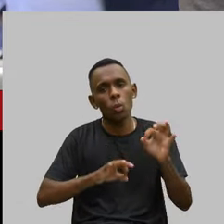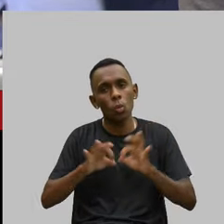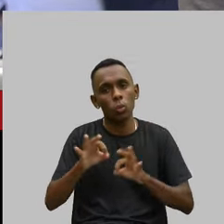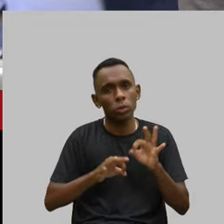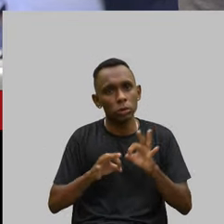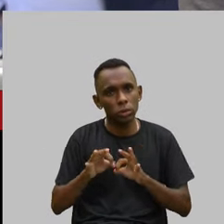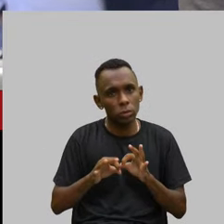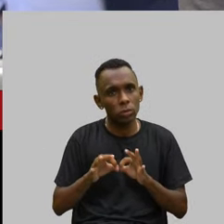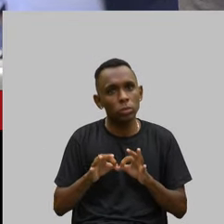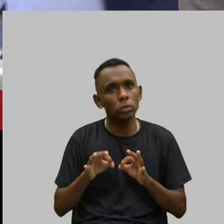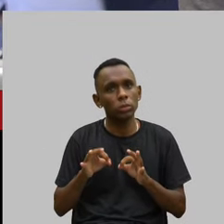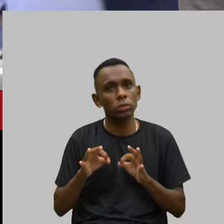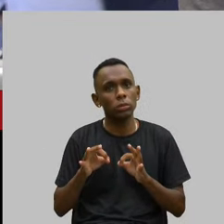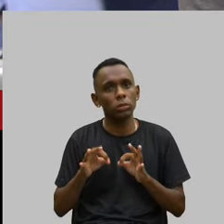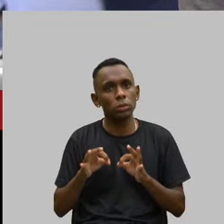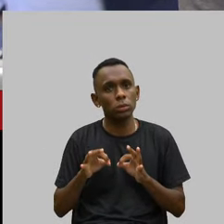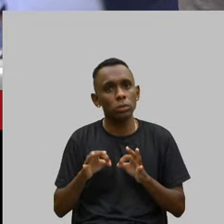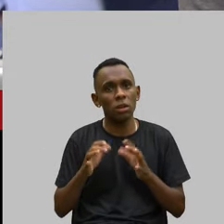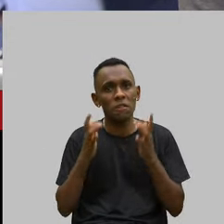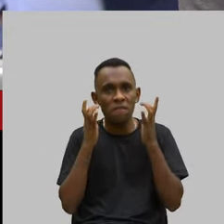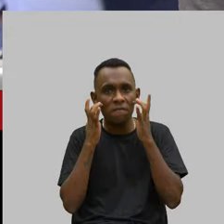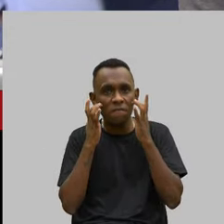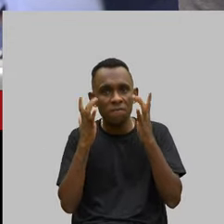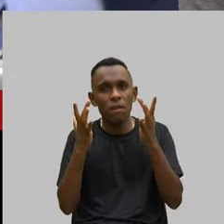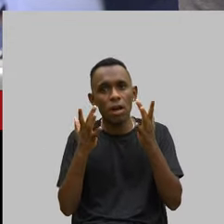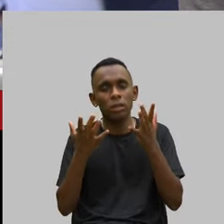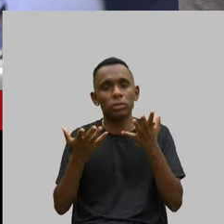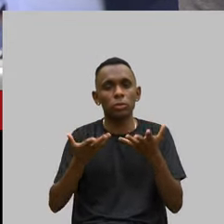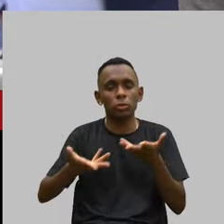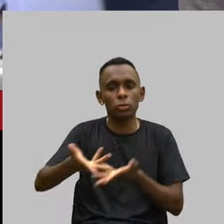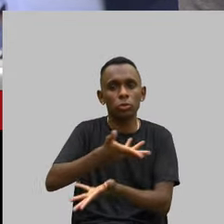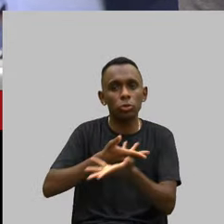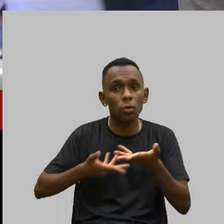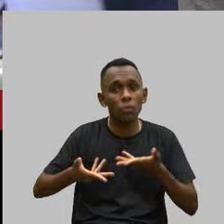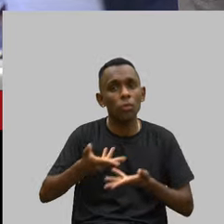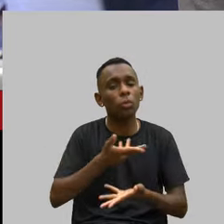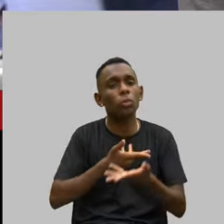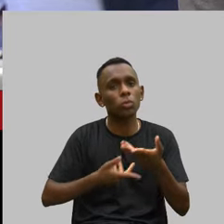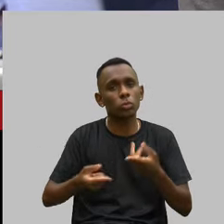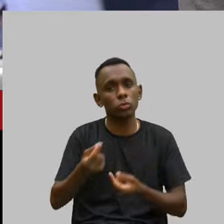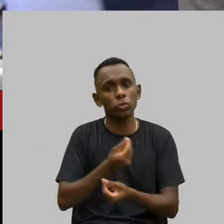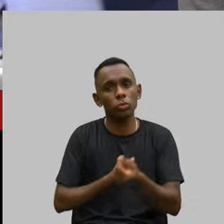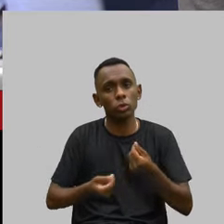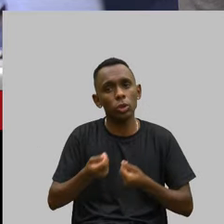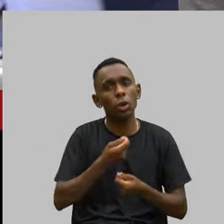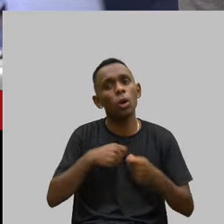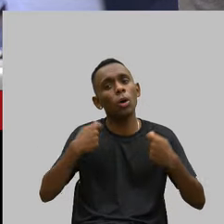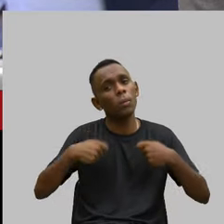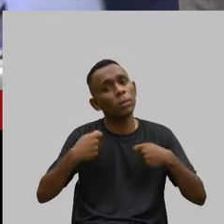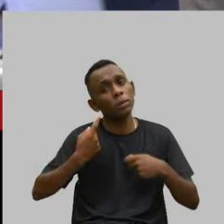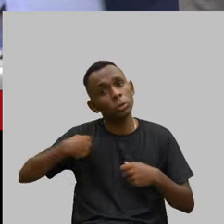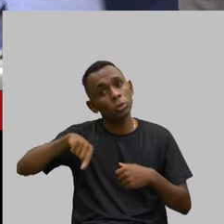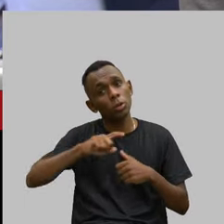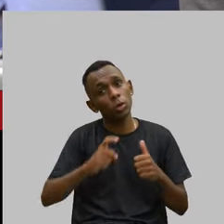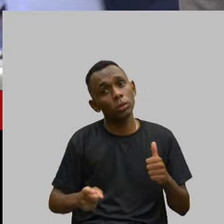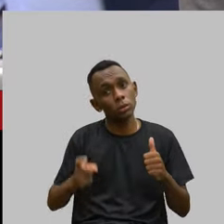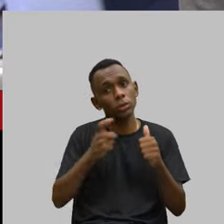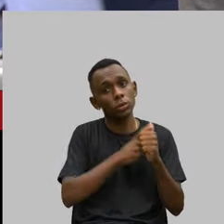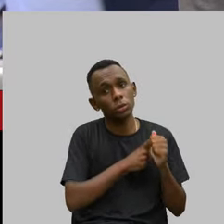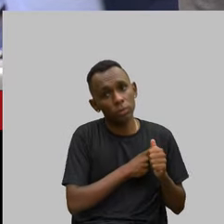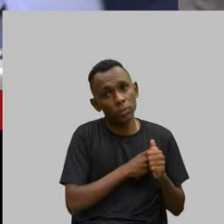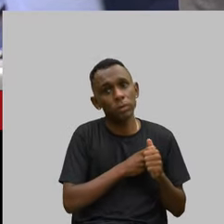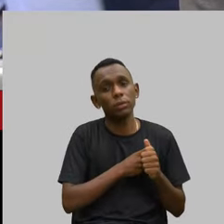eh eh facilidade de fluxo né que é efetivamente o que a gente precisa né somos um devedor que eh